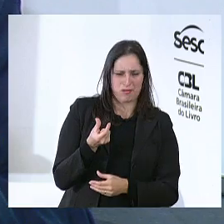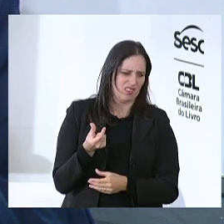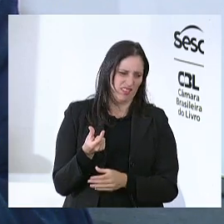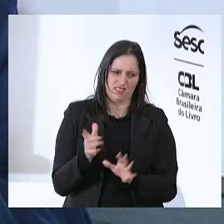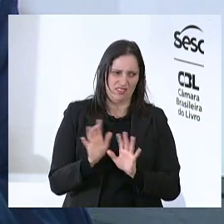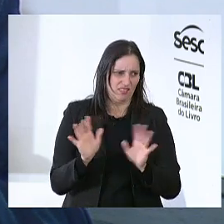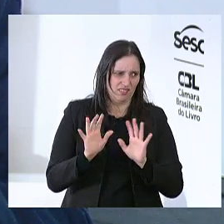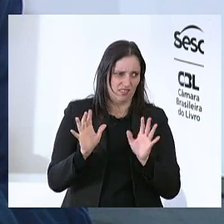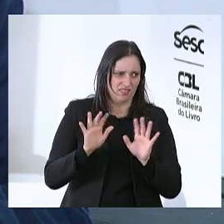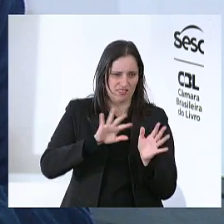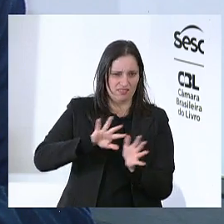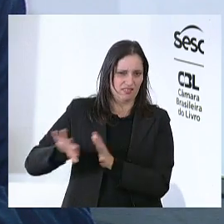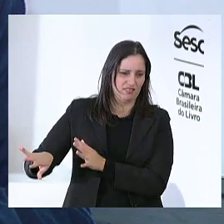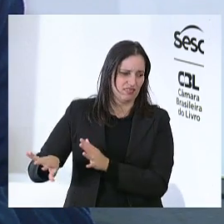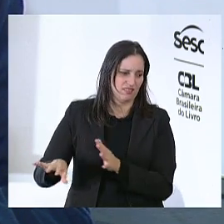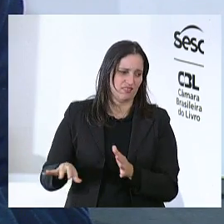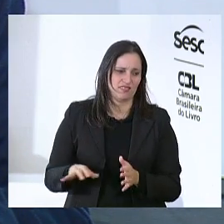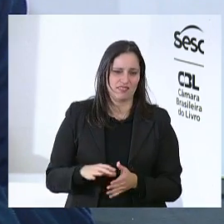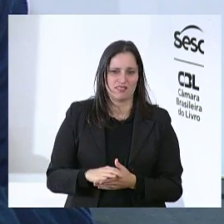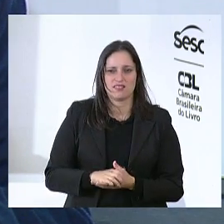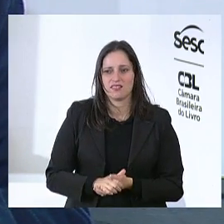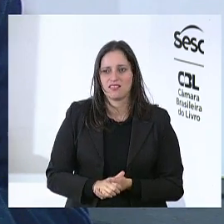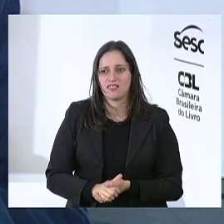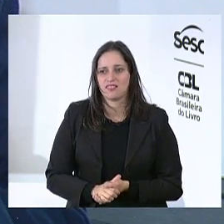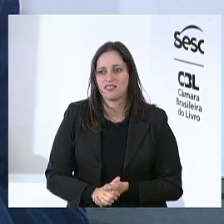É um critério bibliográfico que eu